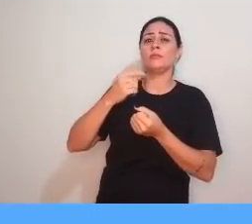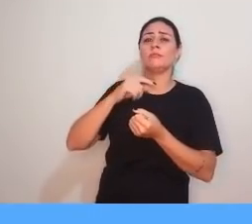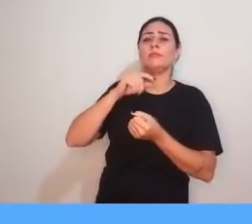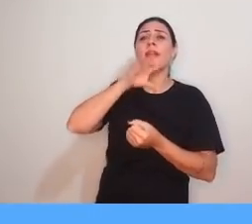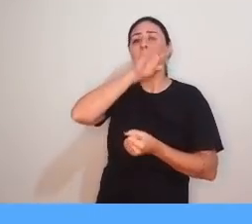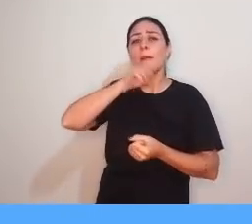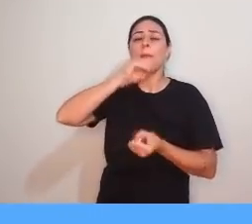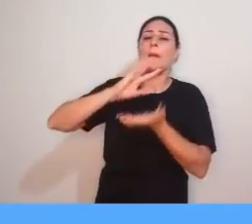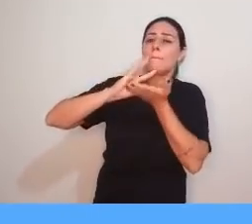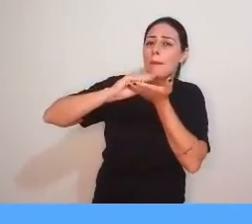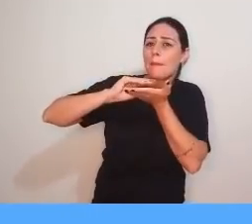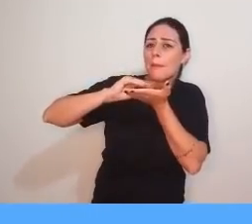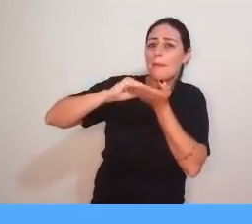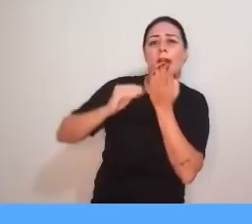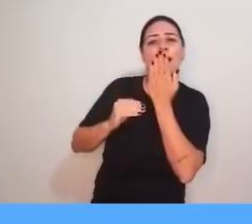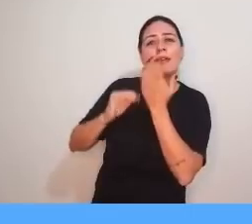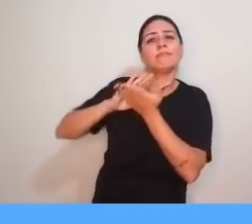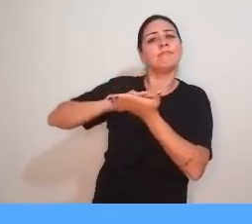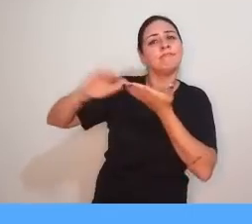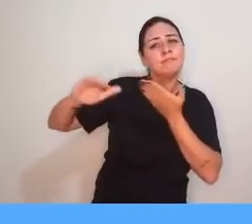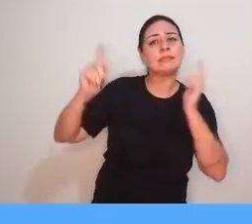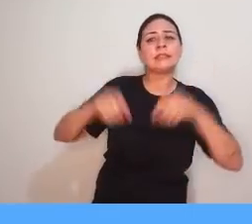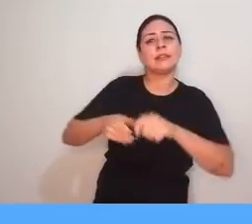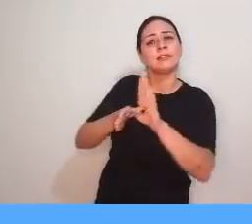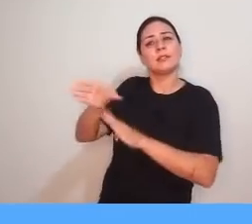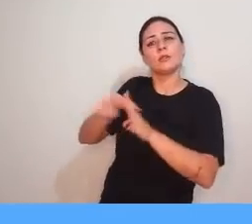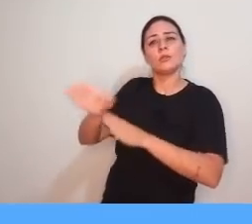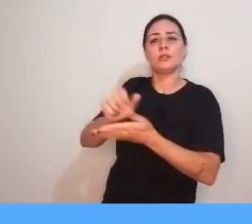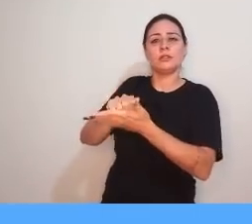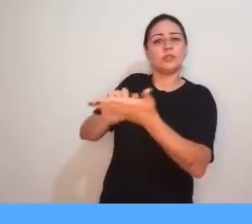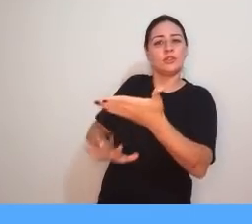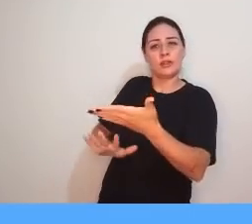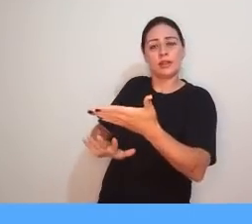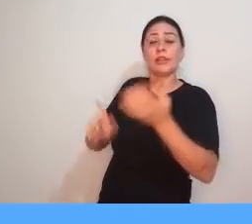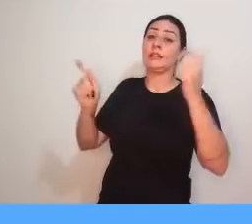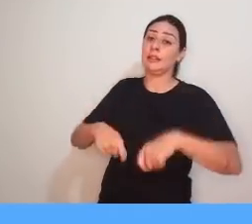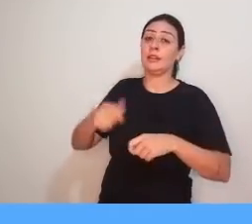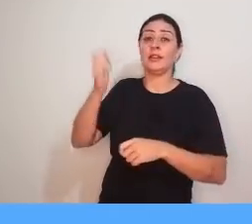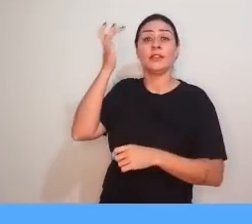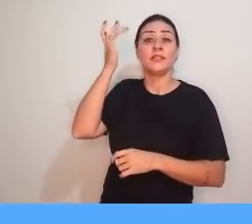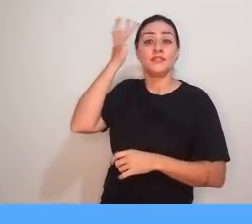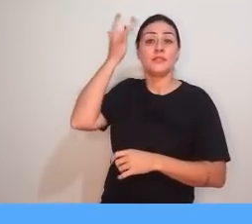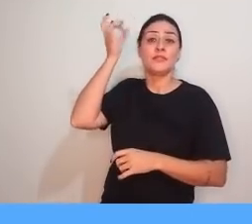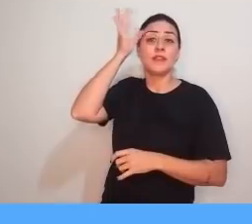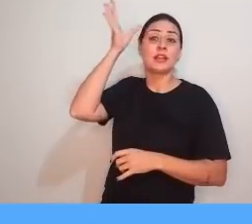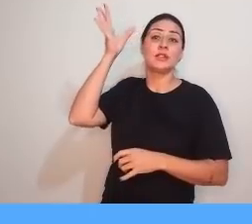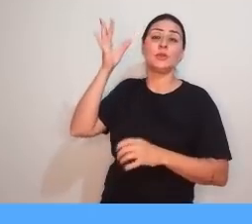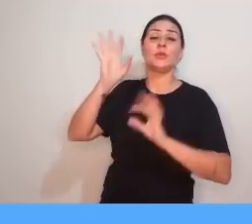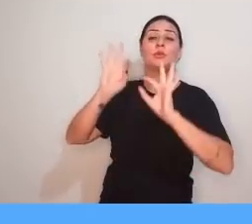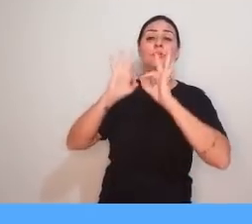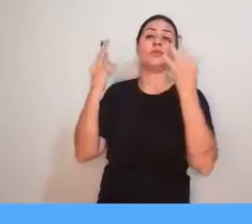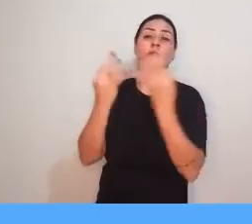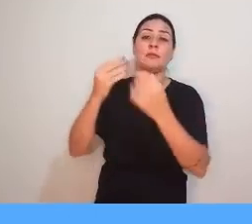com a professora para orientar atividades. Isso facilita muito o trabalho da própria família ao ter a figura da professora fazendo essa